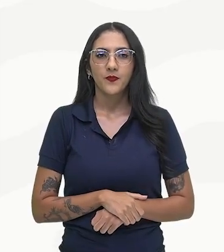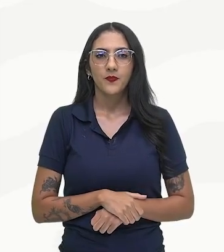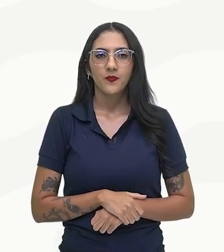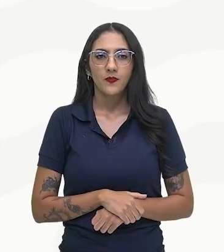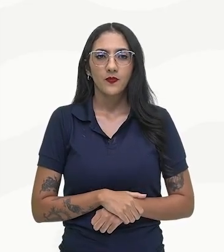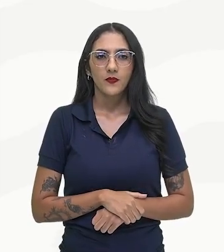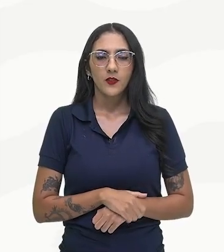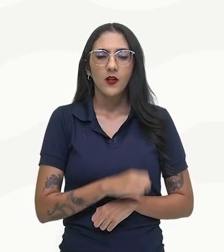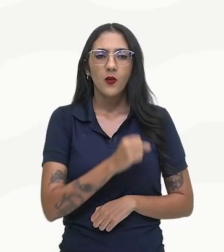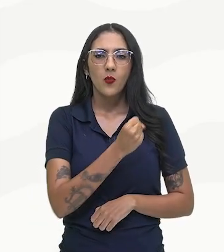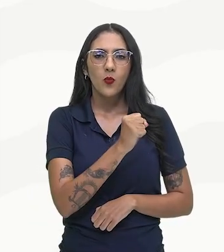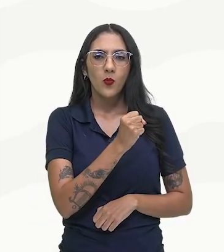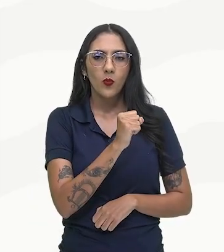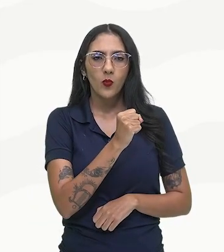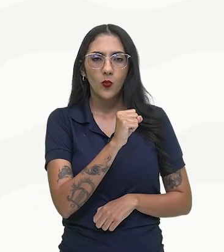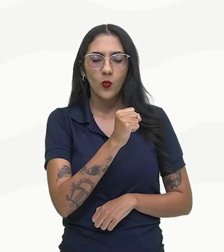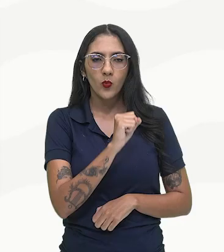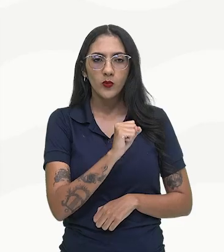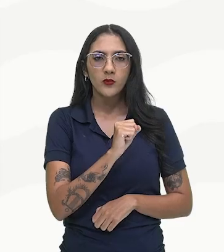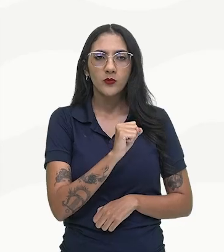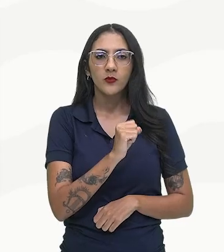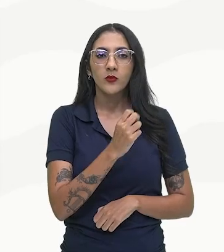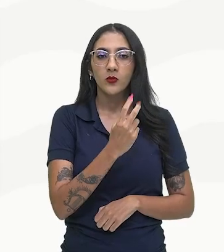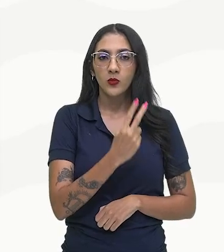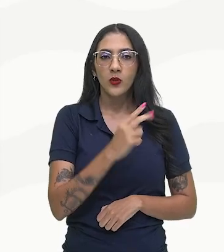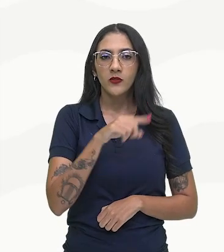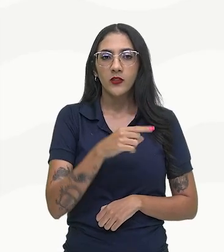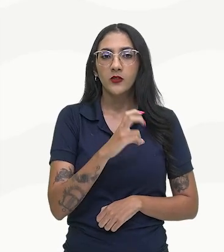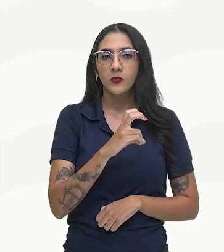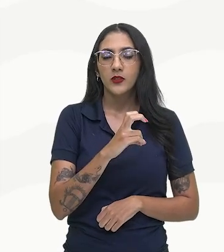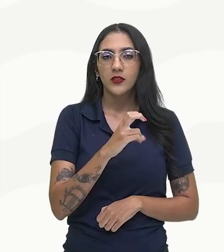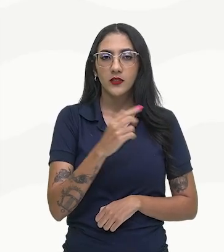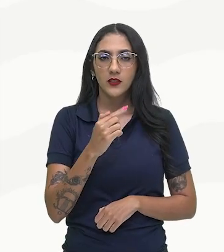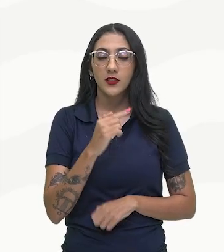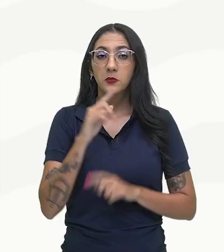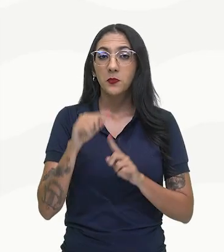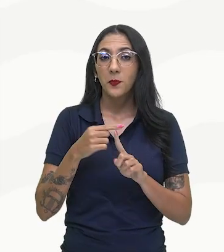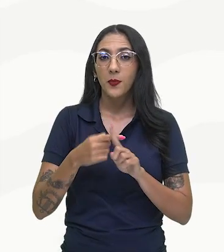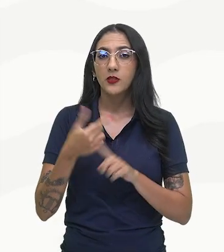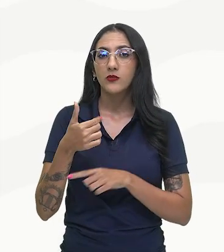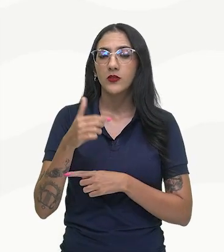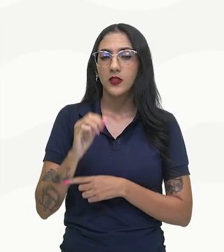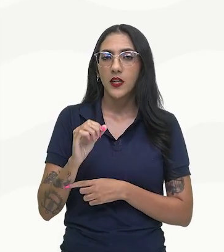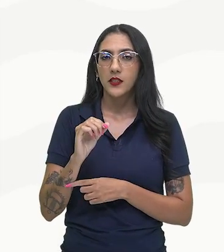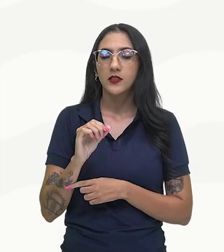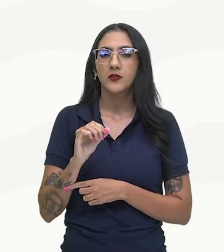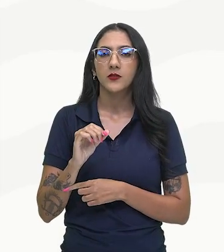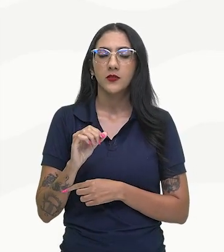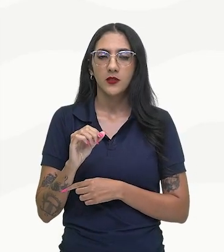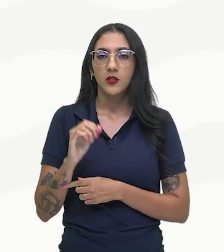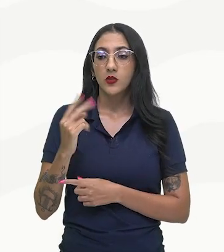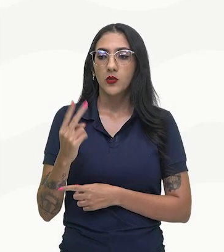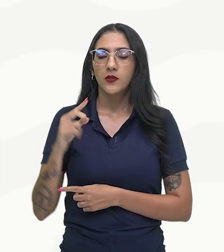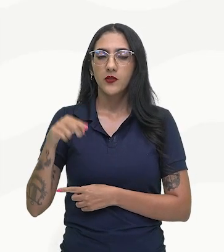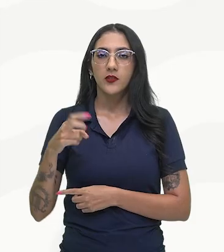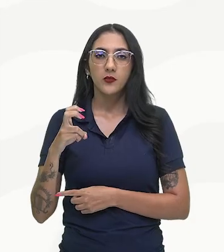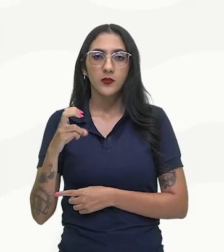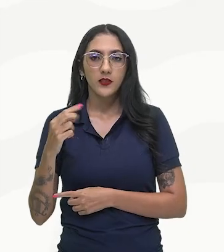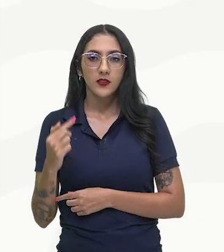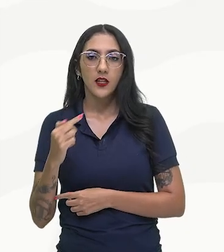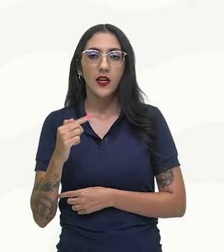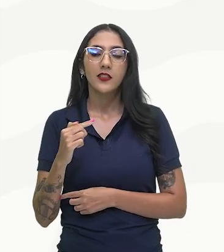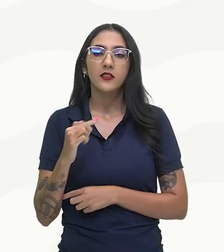o 2,57 pelo 10 mais o 2,57, a gente vai chegar naquele valor